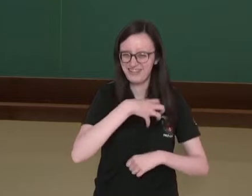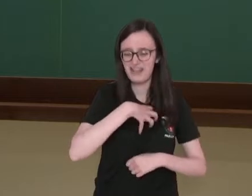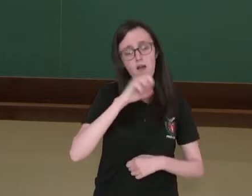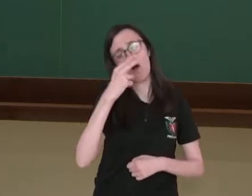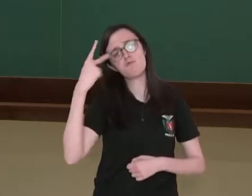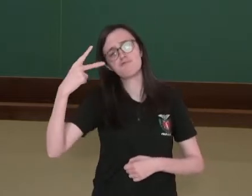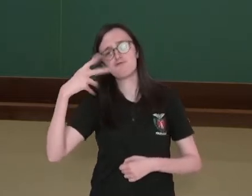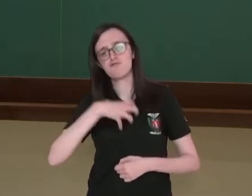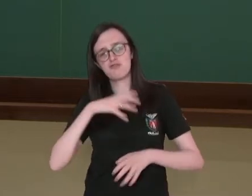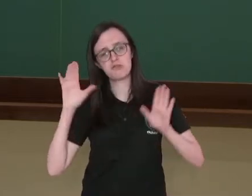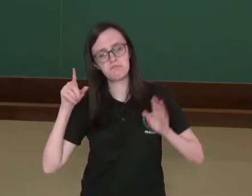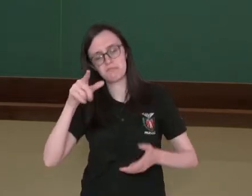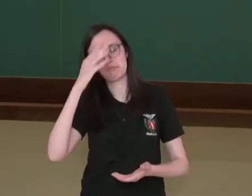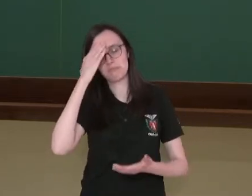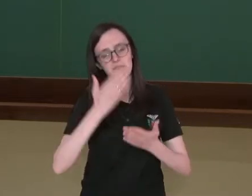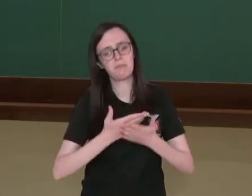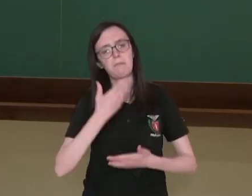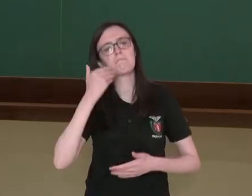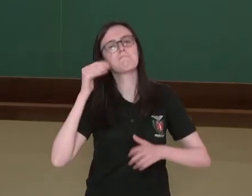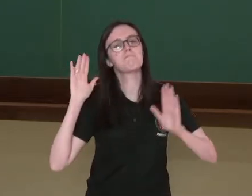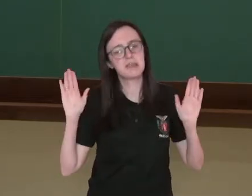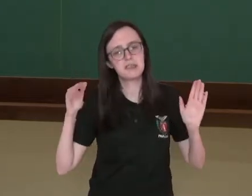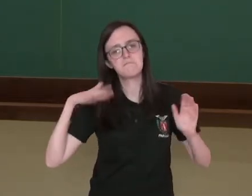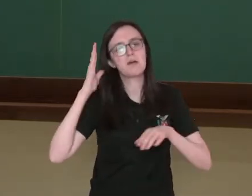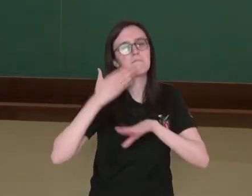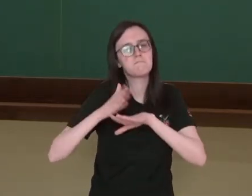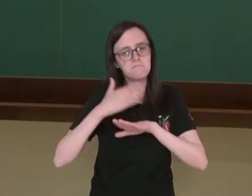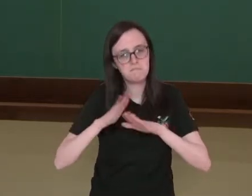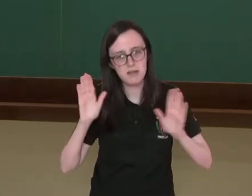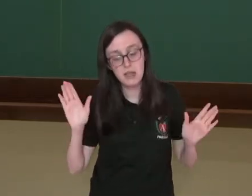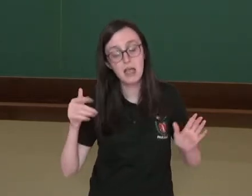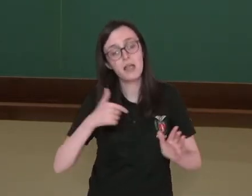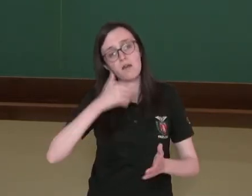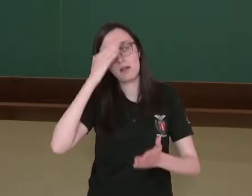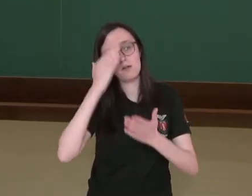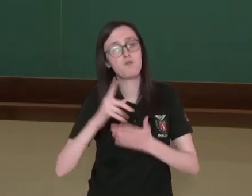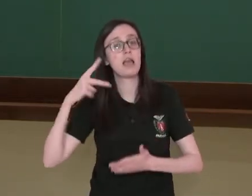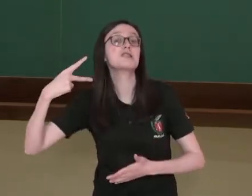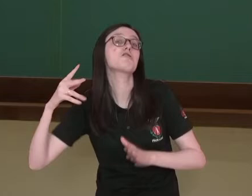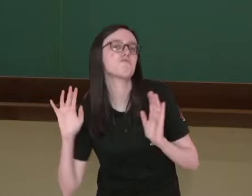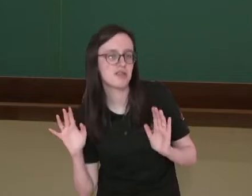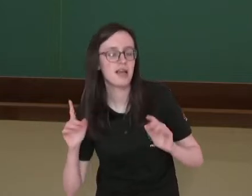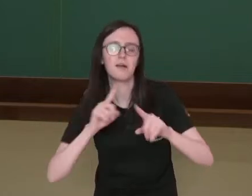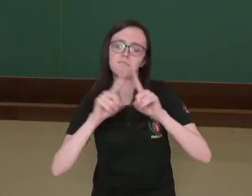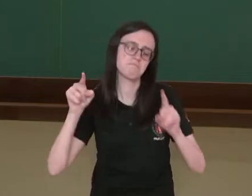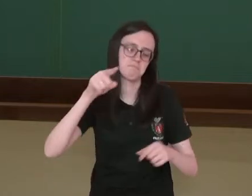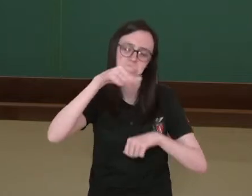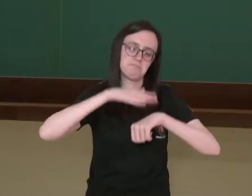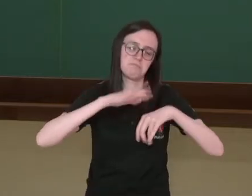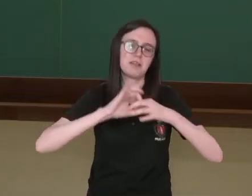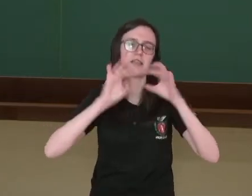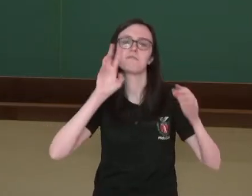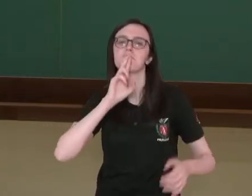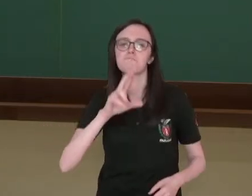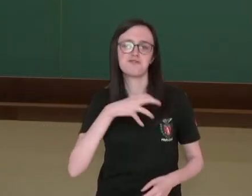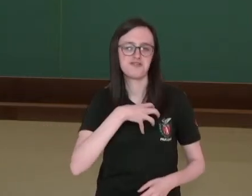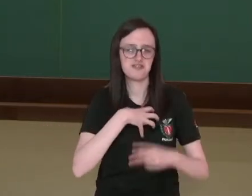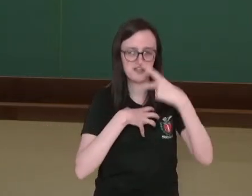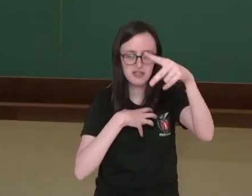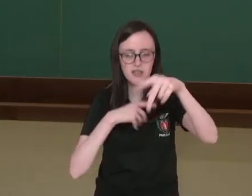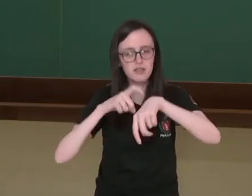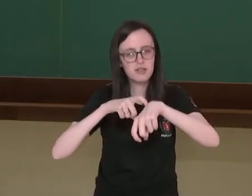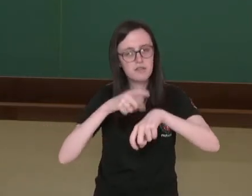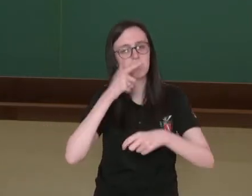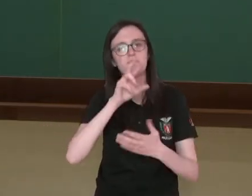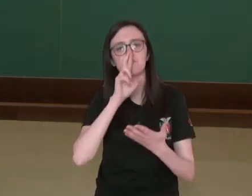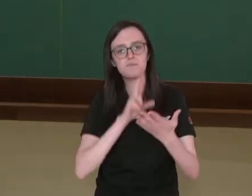ou a segunda, aquilo que você achar mais prático. Eu, pelo menos, prefiro a segunda, mas vou deixar com vocês escolherem. Um tempinho para